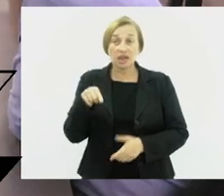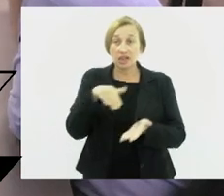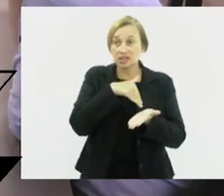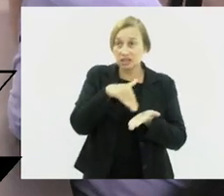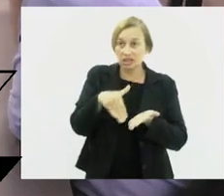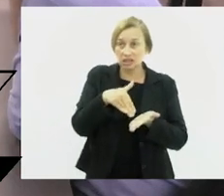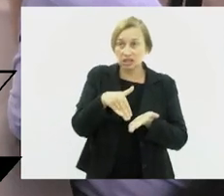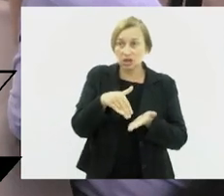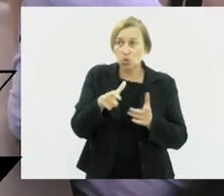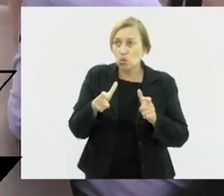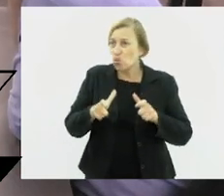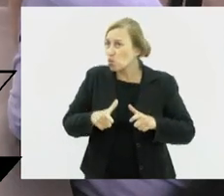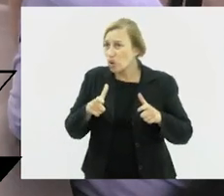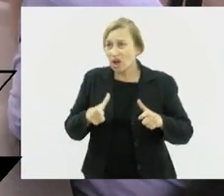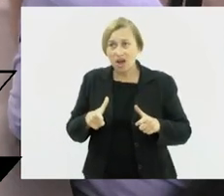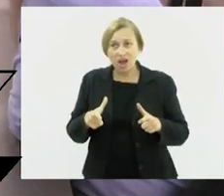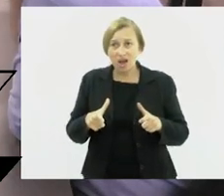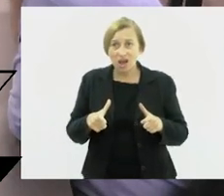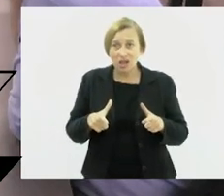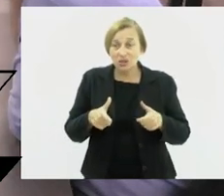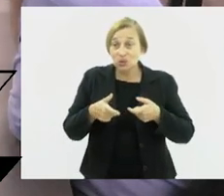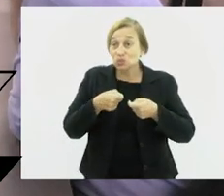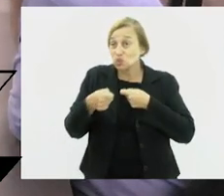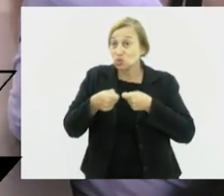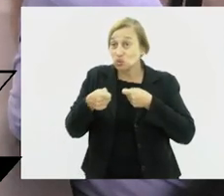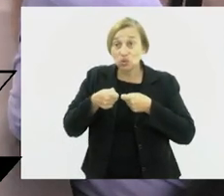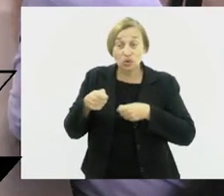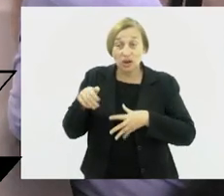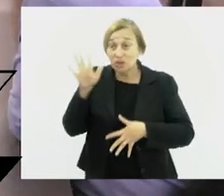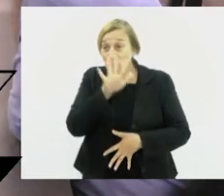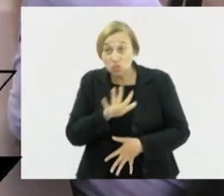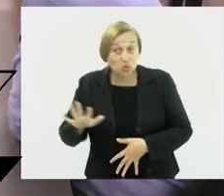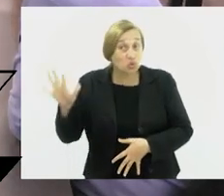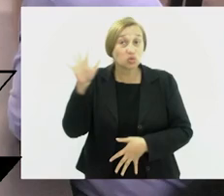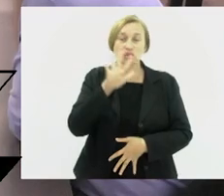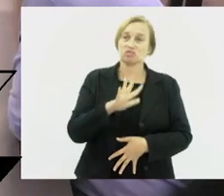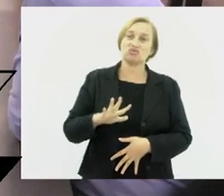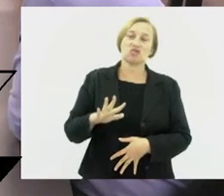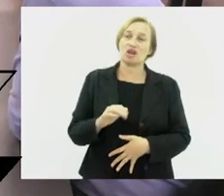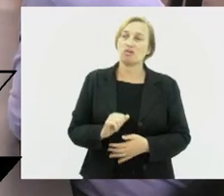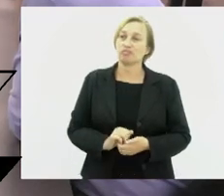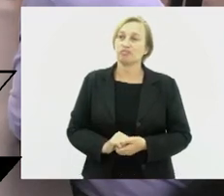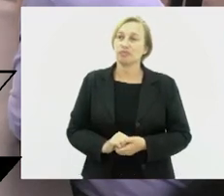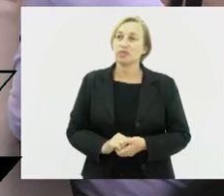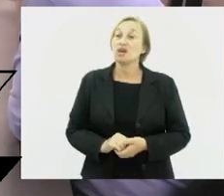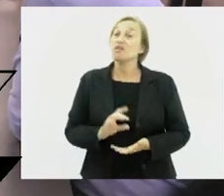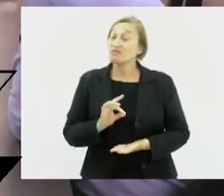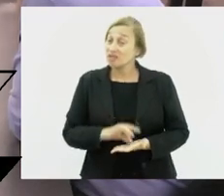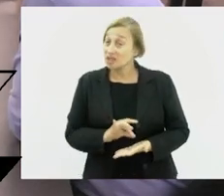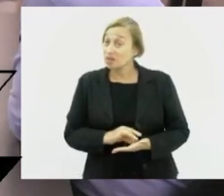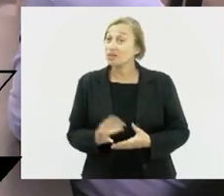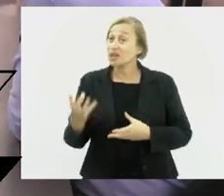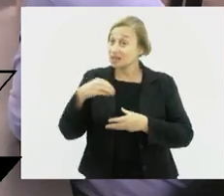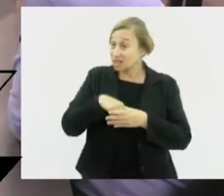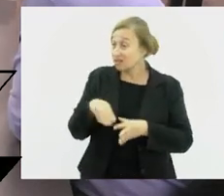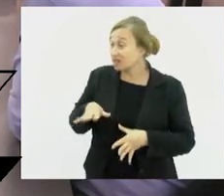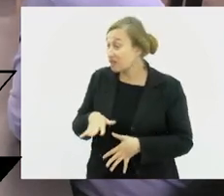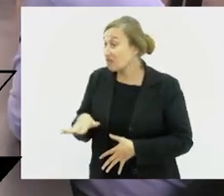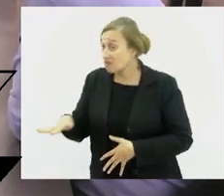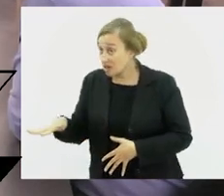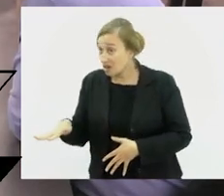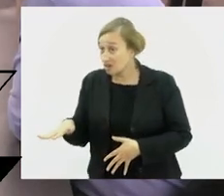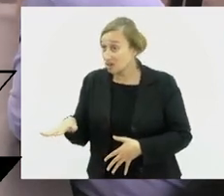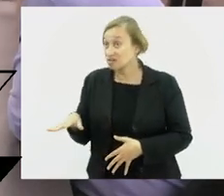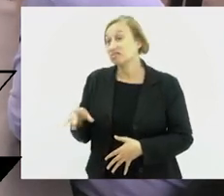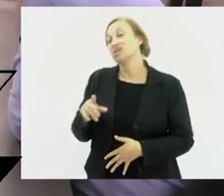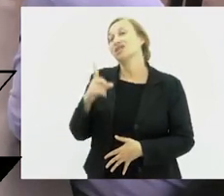local totalmente dominado. Totalmente dominado. Então, realmente, dentro das comunidades, isso